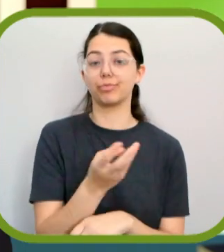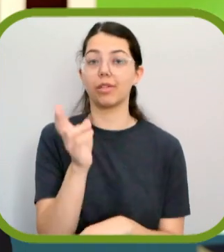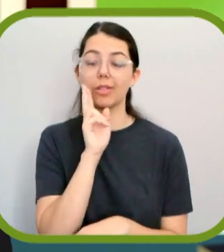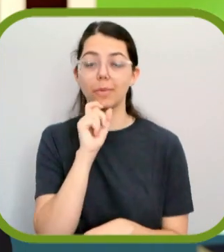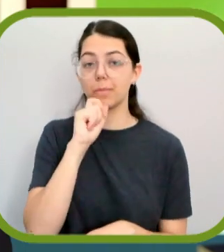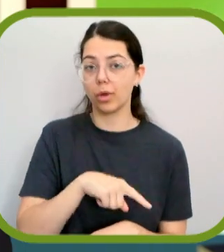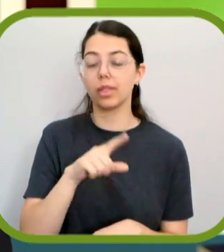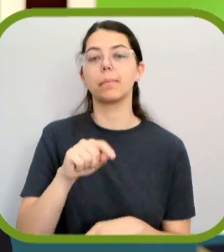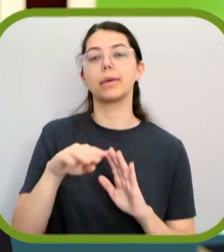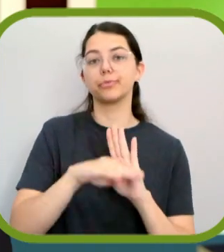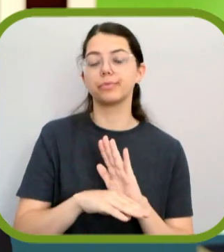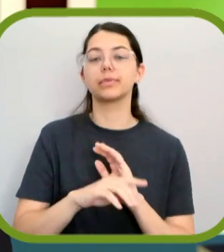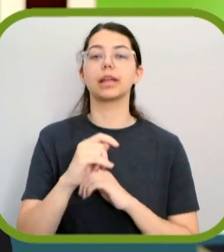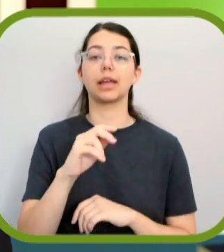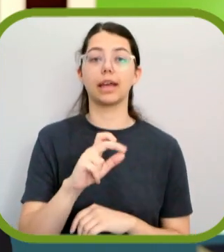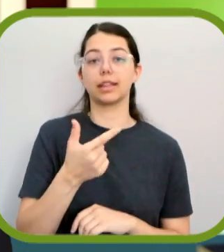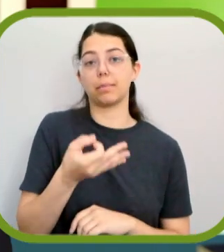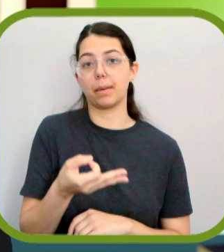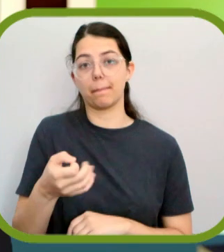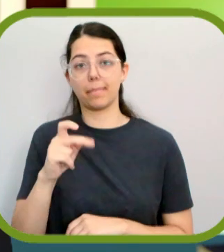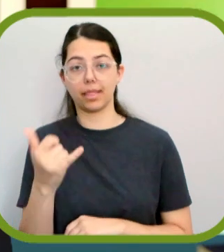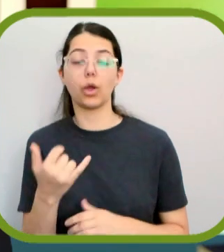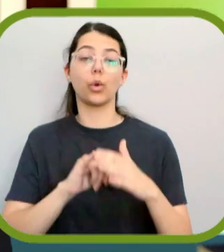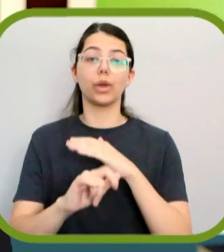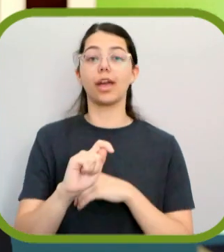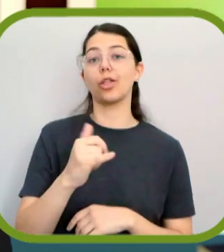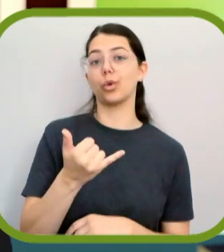redes sociais digitais. Podem ainda assistir aos nossos episódios na